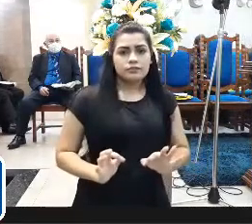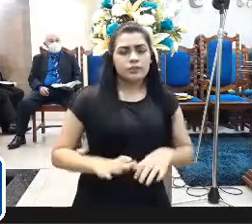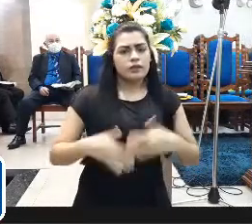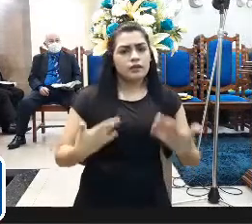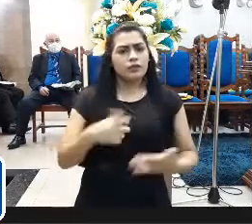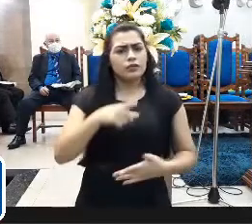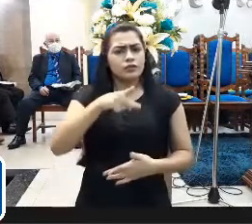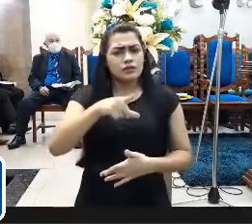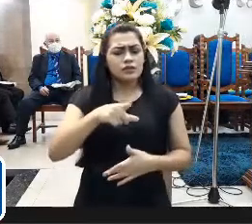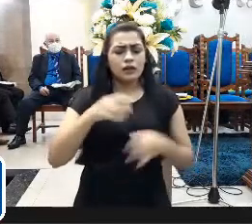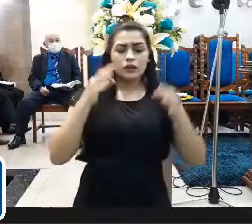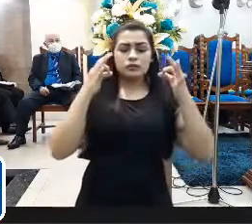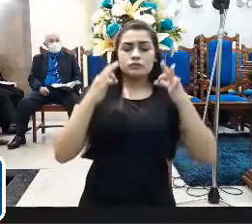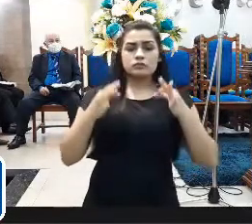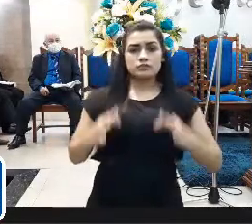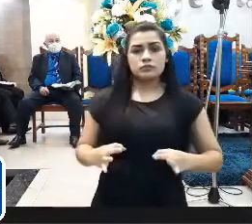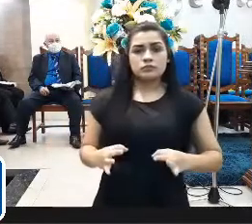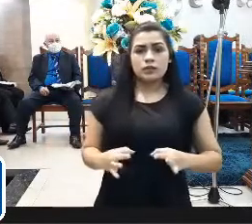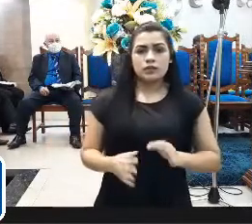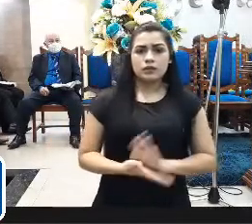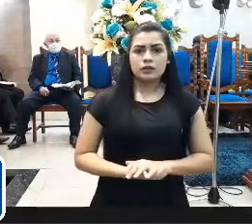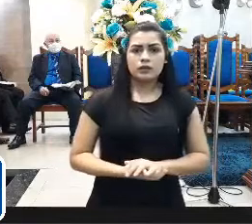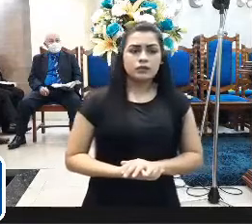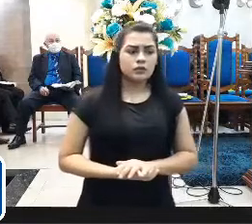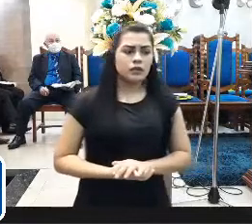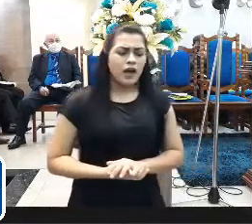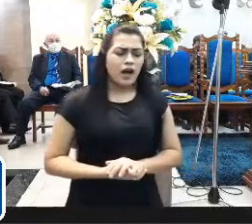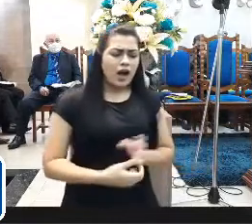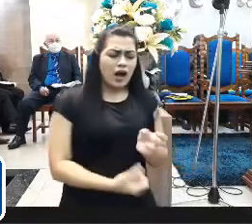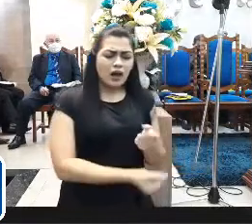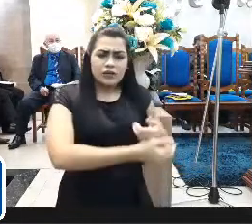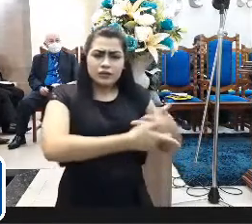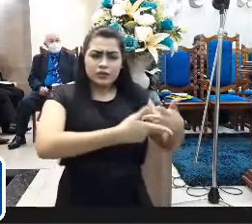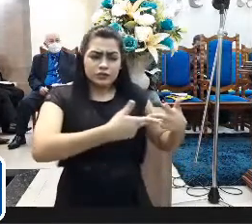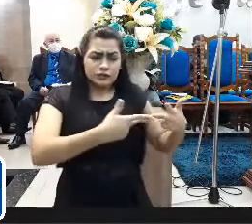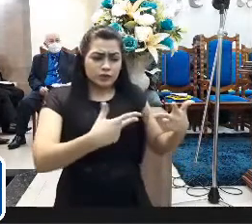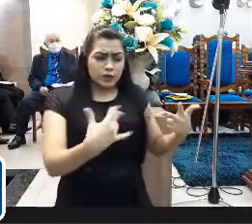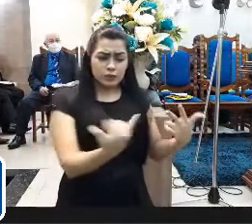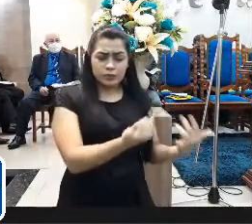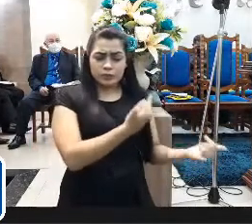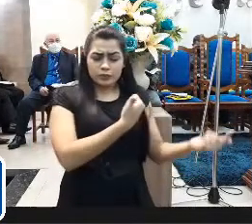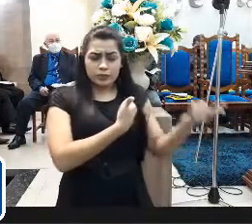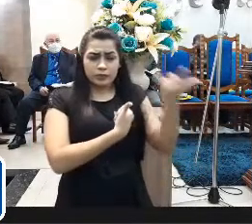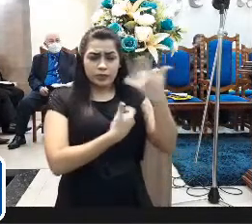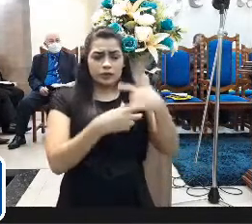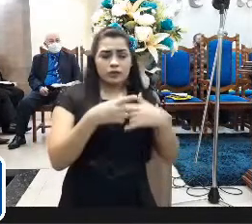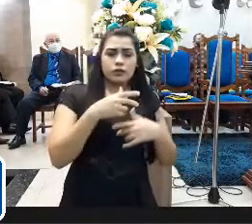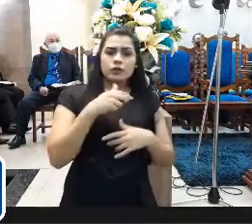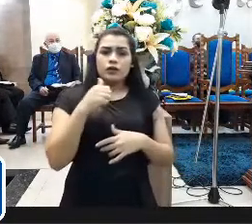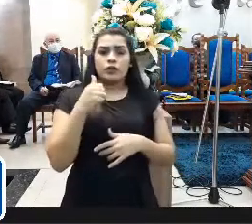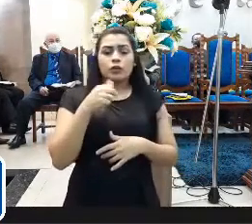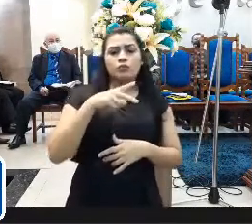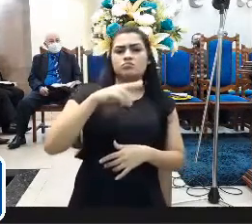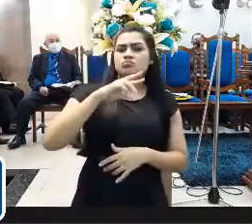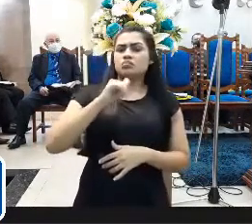esteja sóbrio, não deixe que os entorpecentes da vida, do mundo, do fake news da